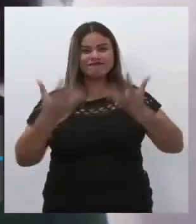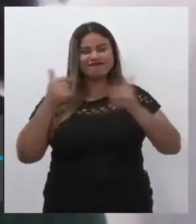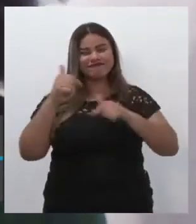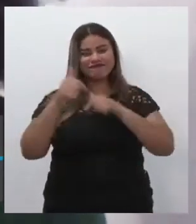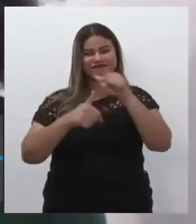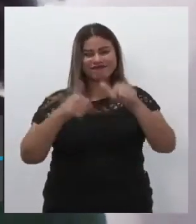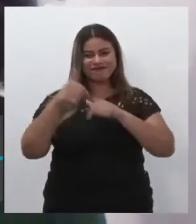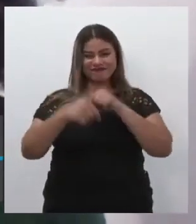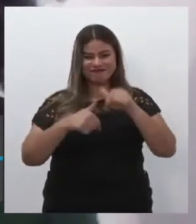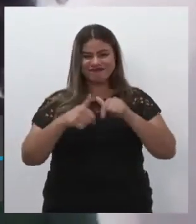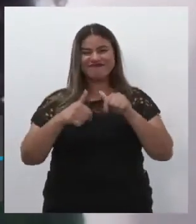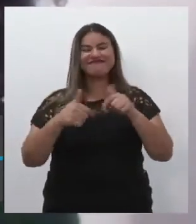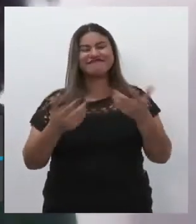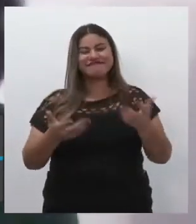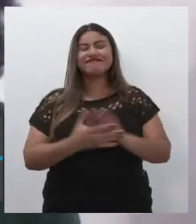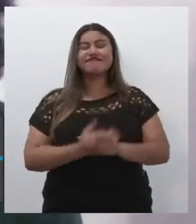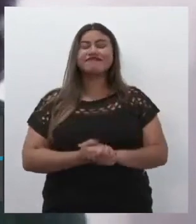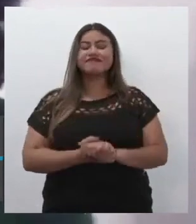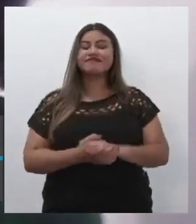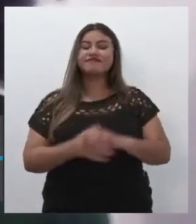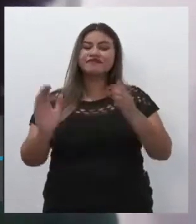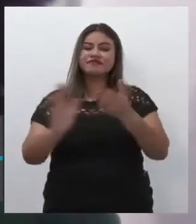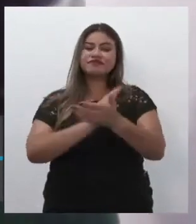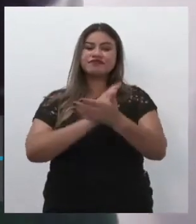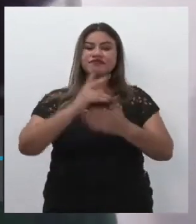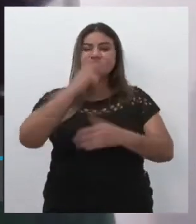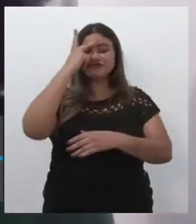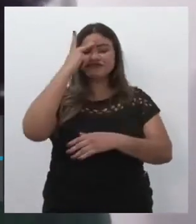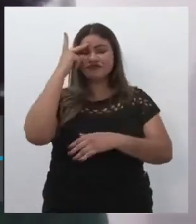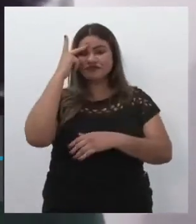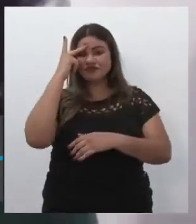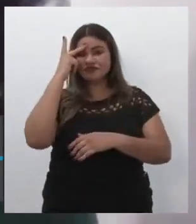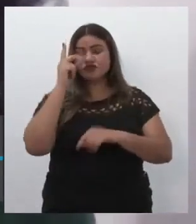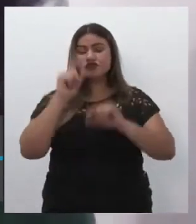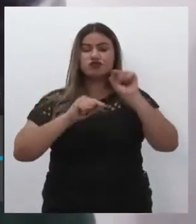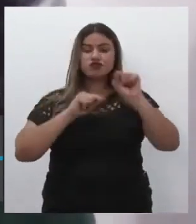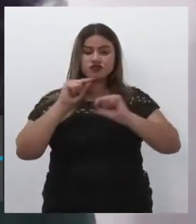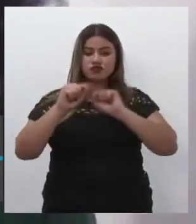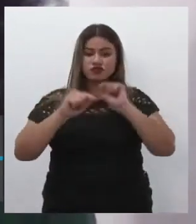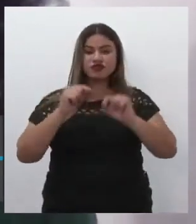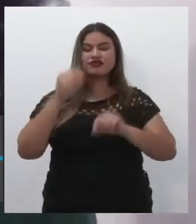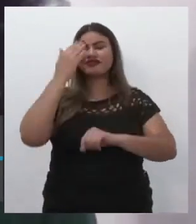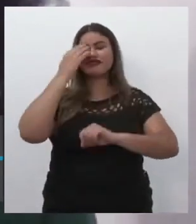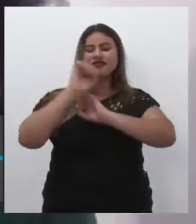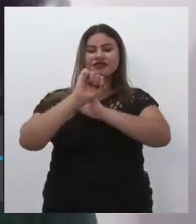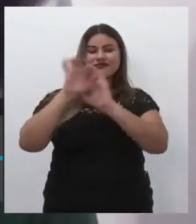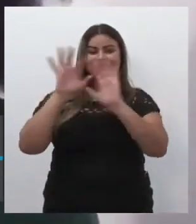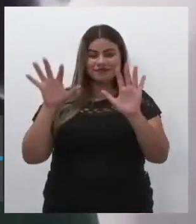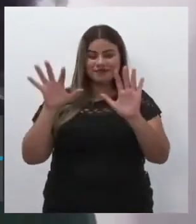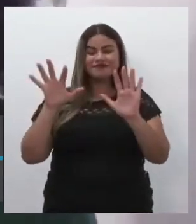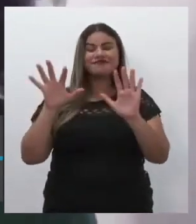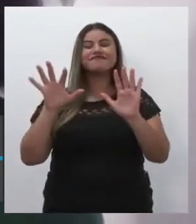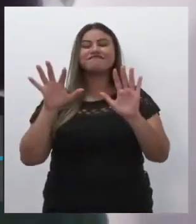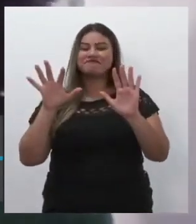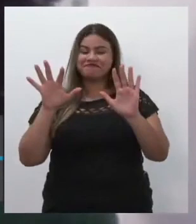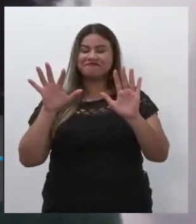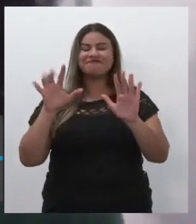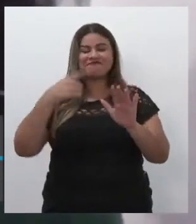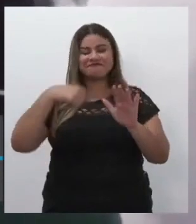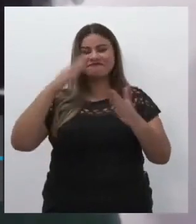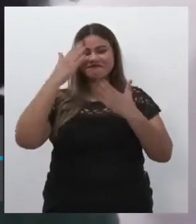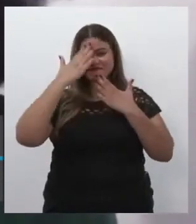trabalho também. Então tem algumas pessoas assim, que são muito compreensivas e a gente